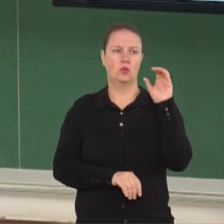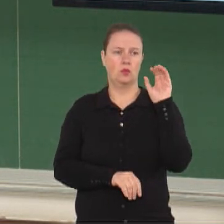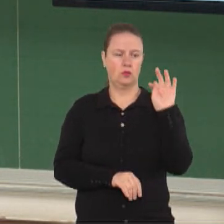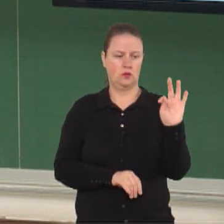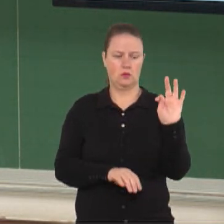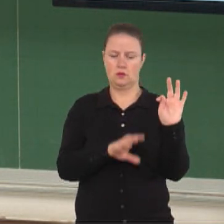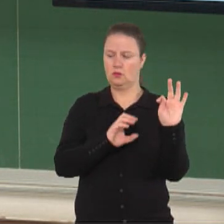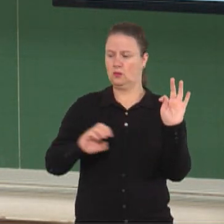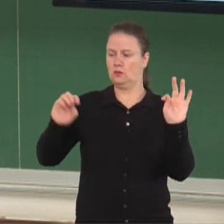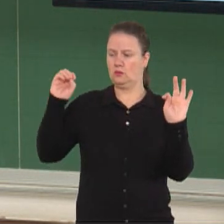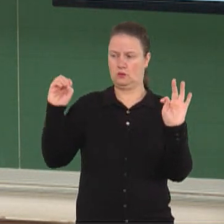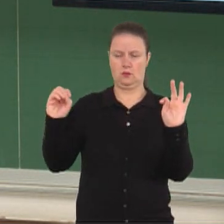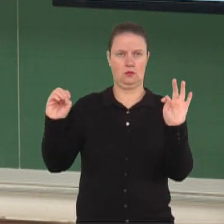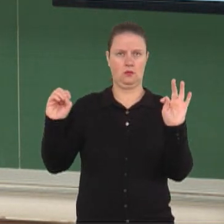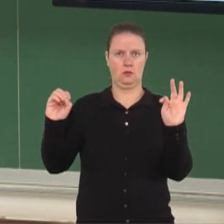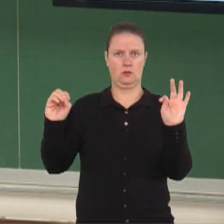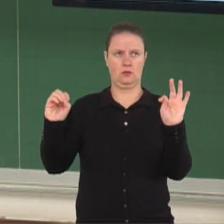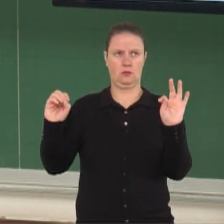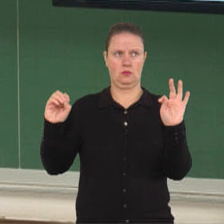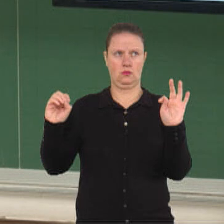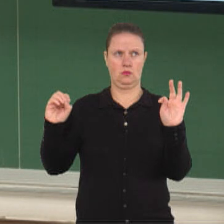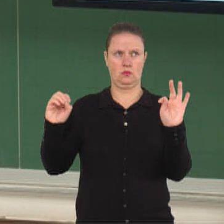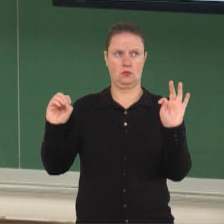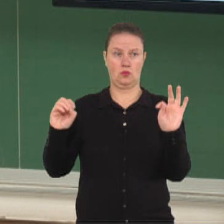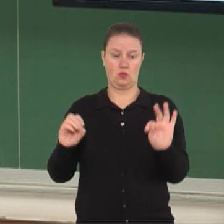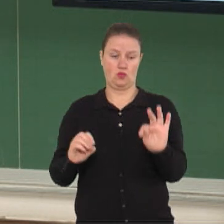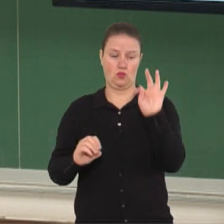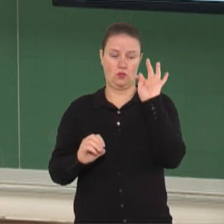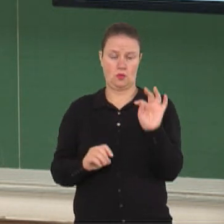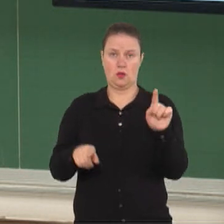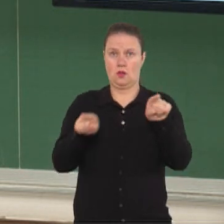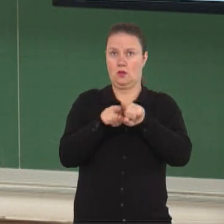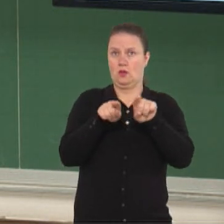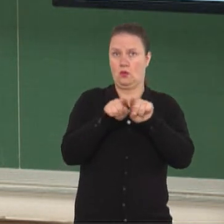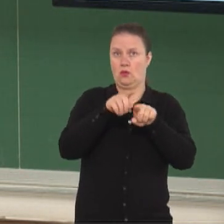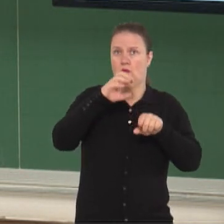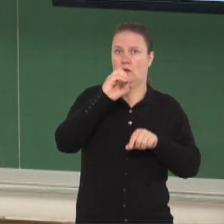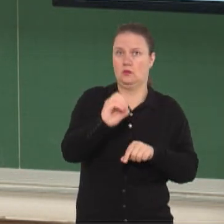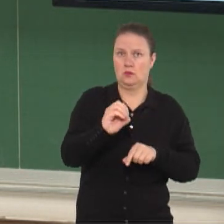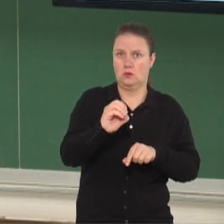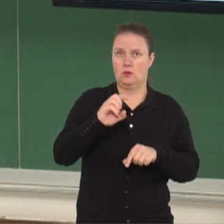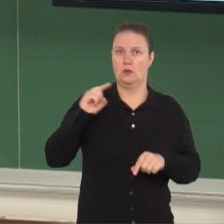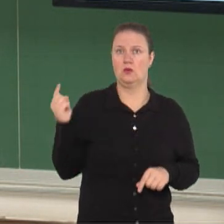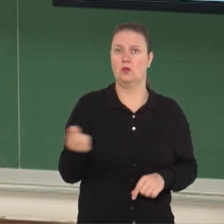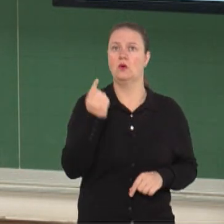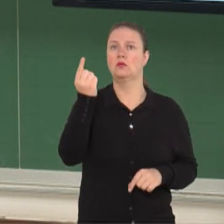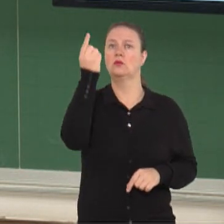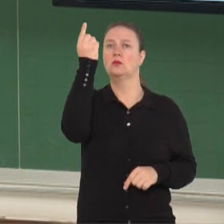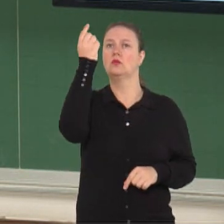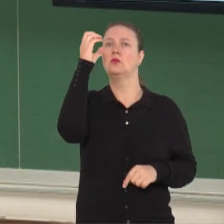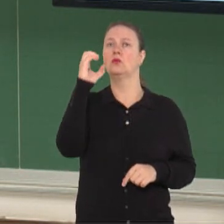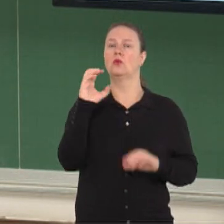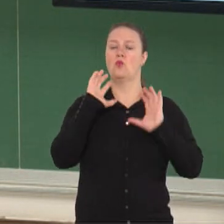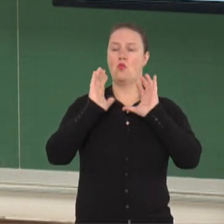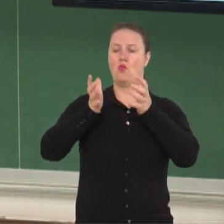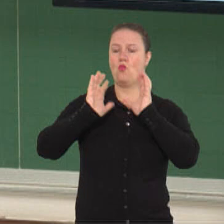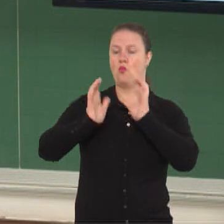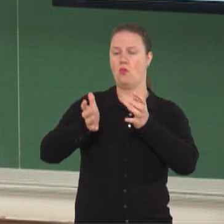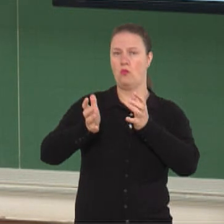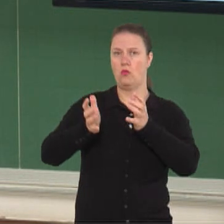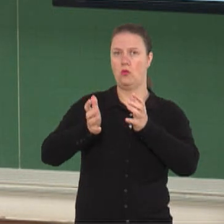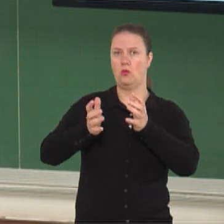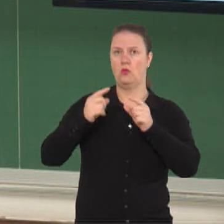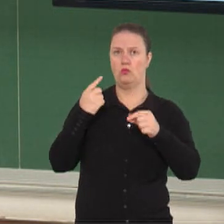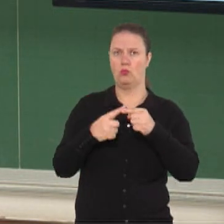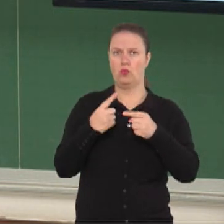igual a zero. Opa. No instante t igual a zero, a altura da bola é zero. Obviamente, porque está dando tiro